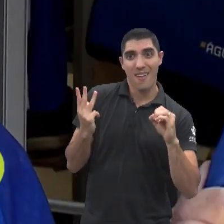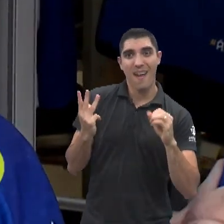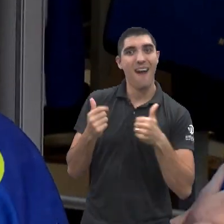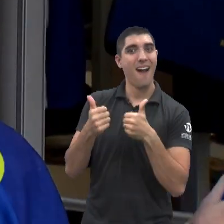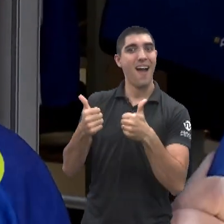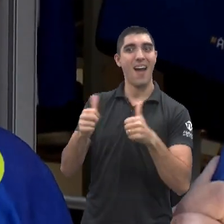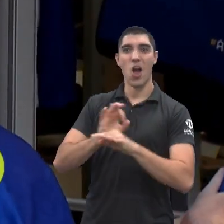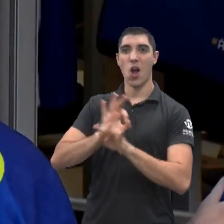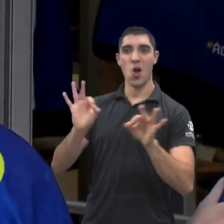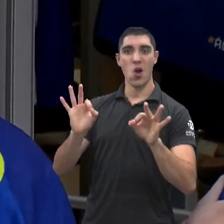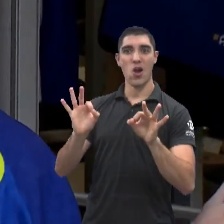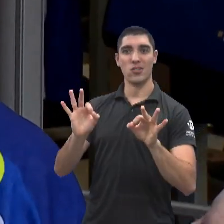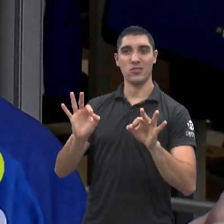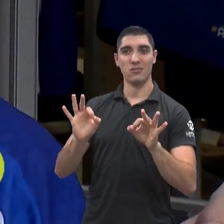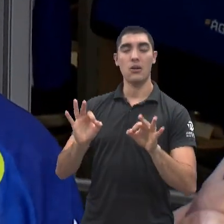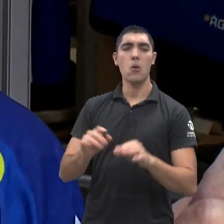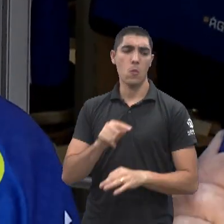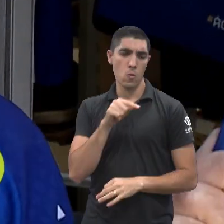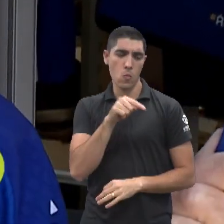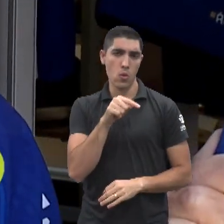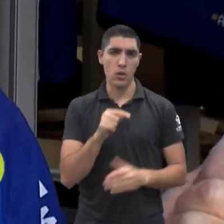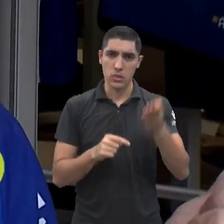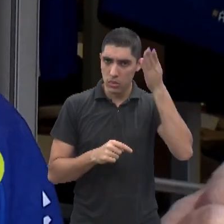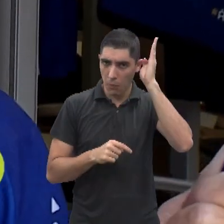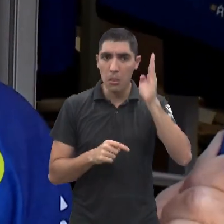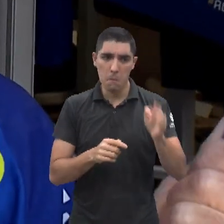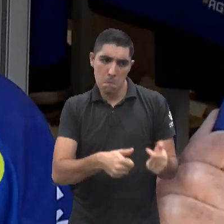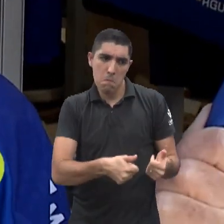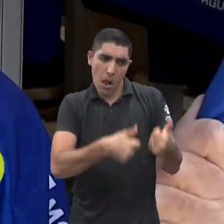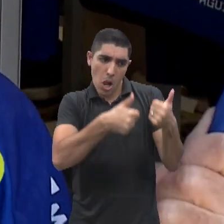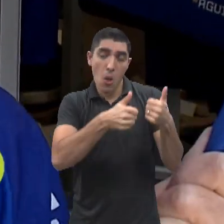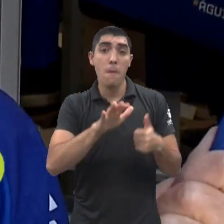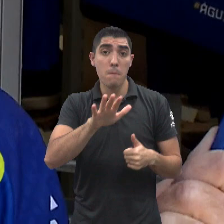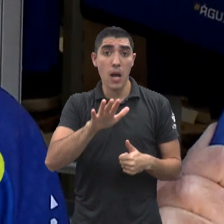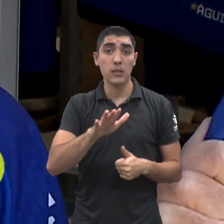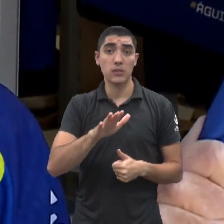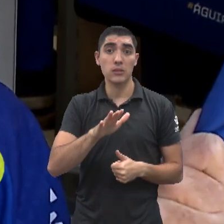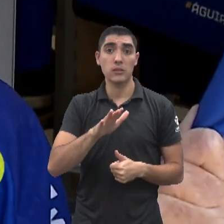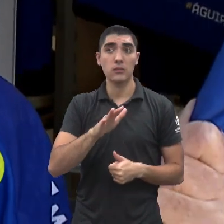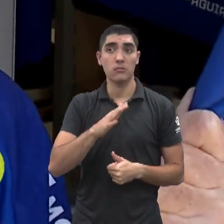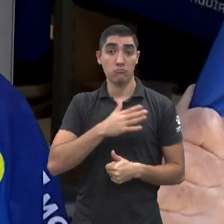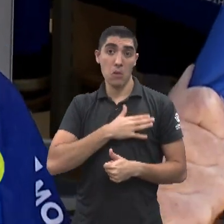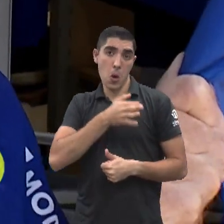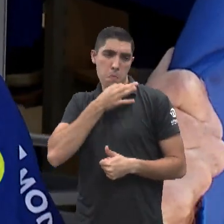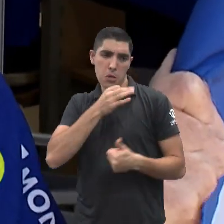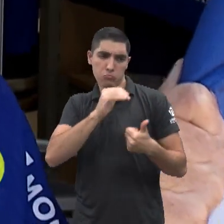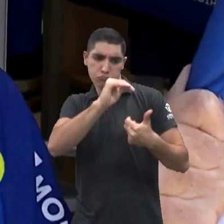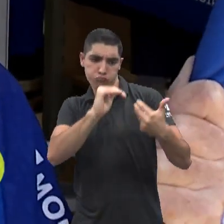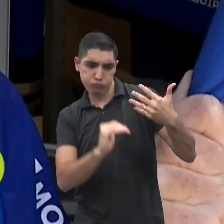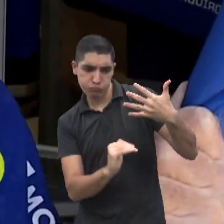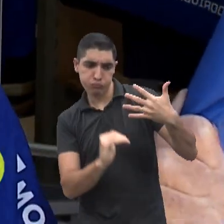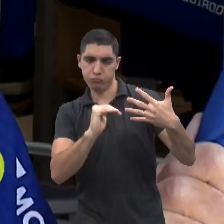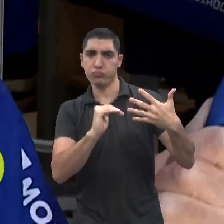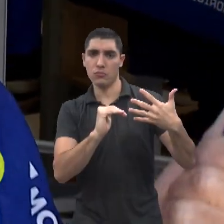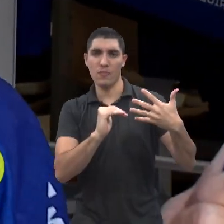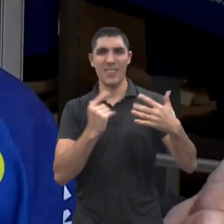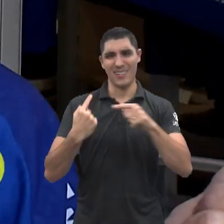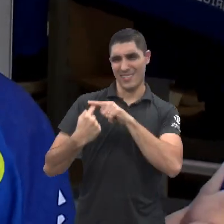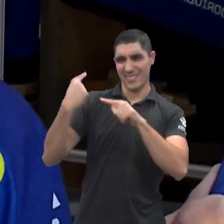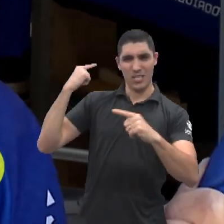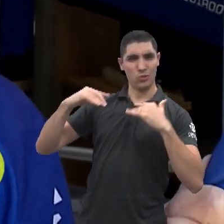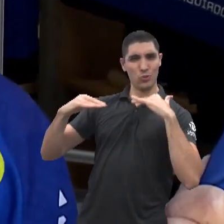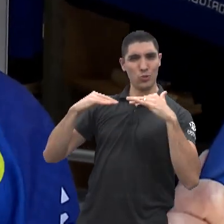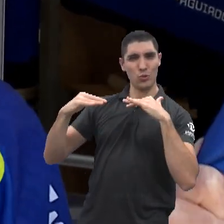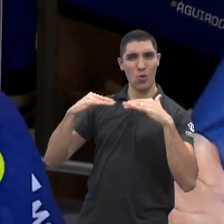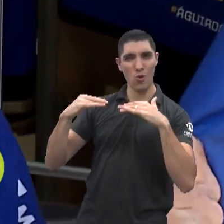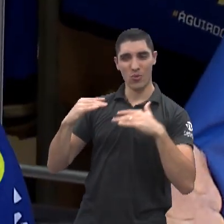Beleza, o Taubaté melhorou bem, no entanto, foi melhor que o São José na tabela. Naquele jogo aqui que o São José ganhou 3-0, surpreendeu o